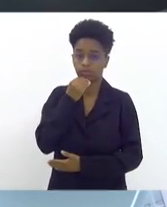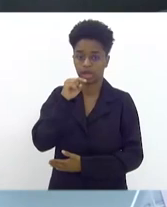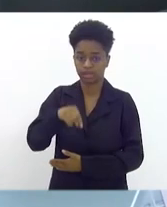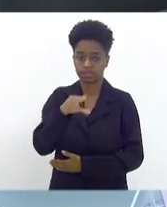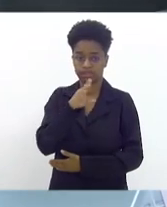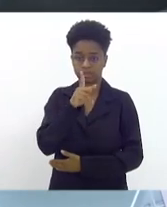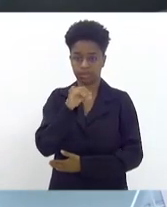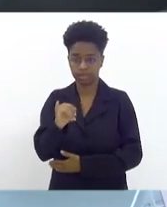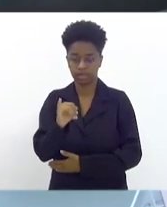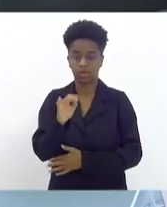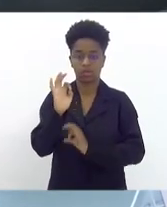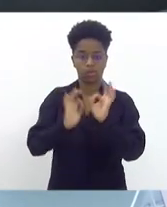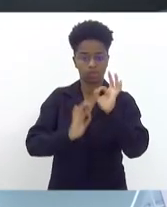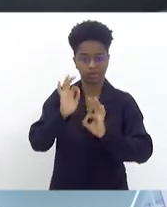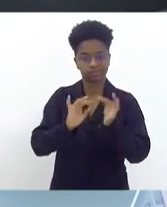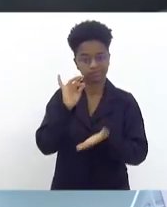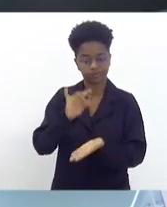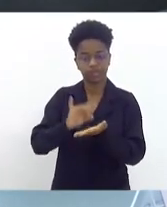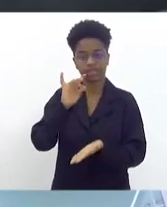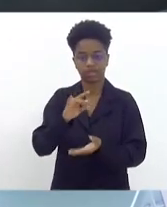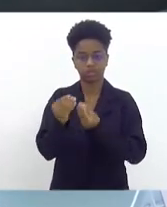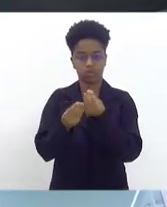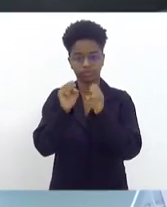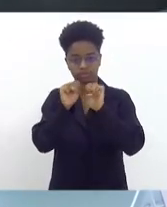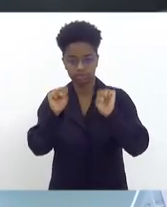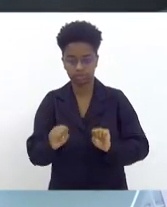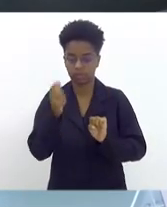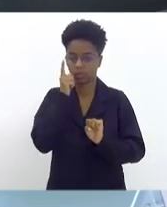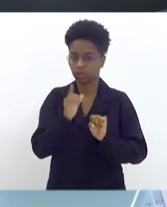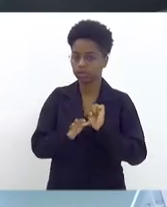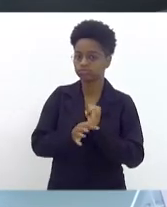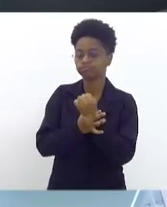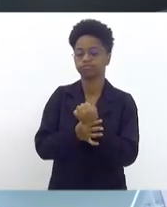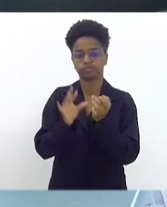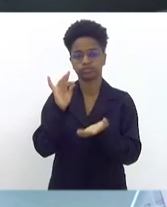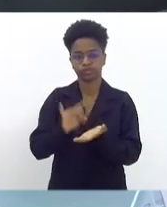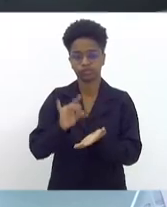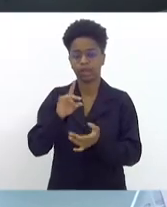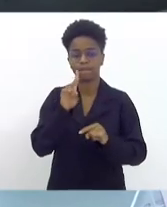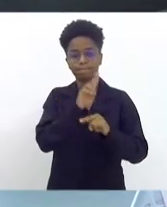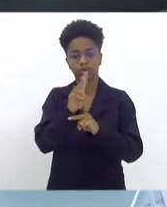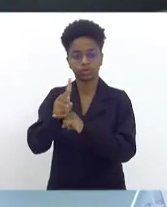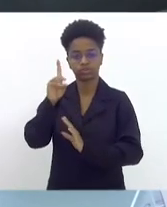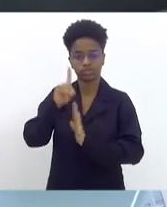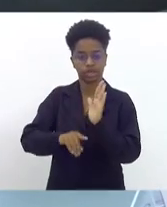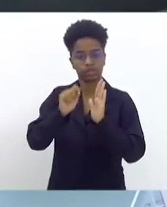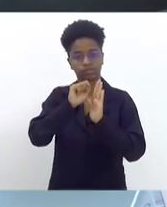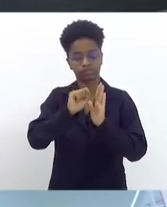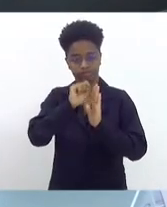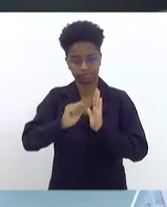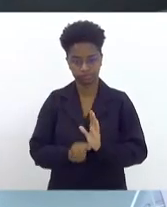de construir, de fato, um sistema que garanta efetivamente a proteção dos direitos autorais, mas